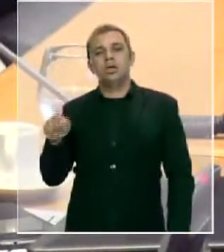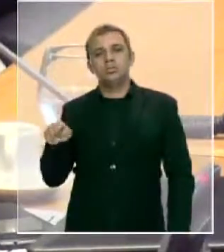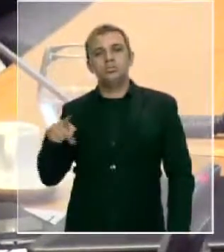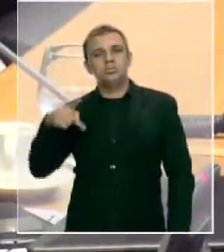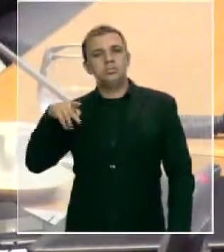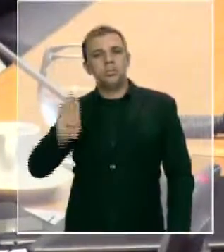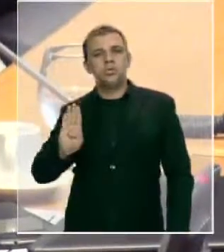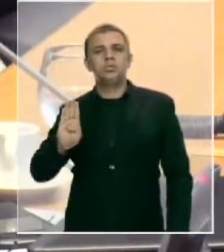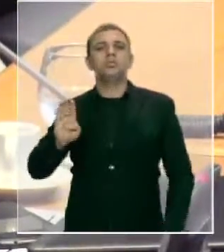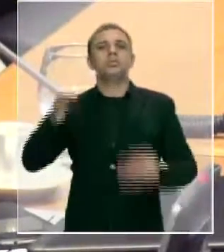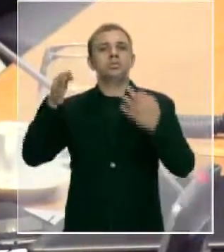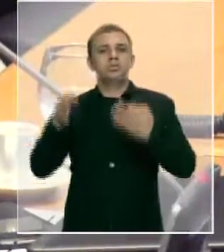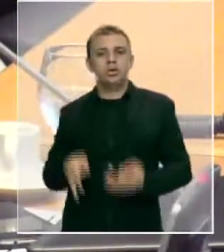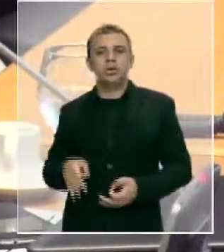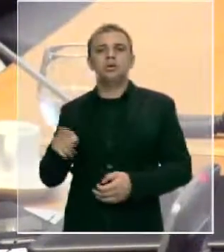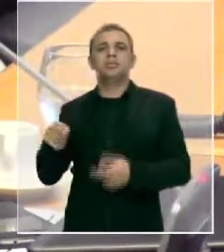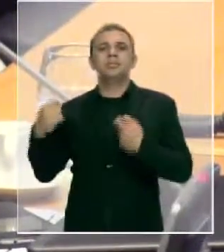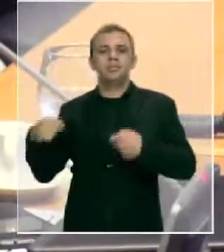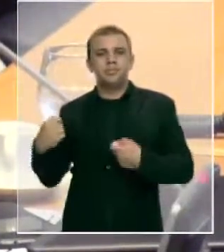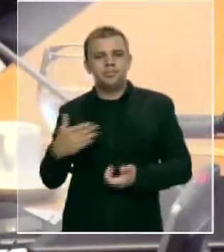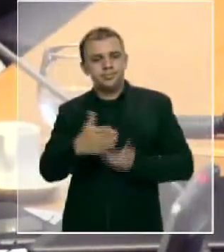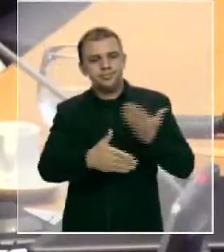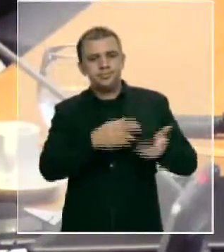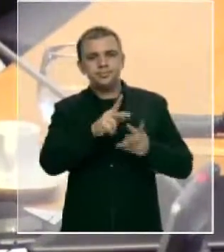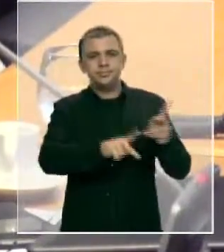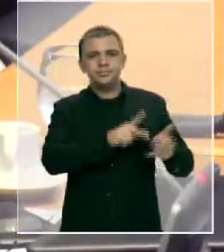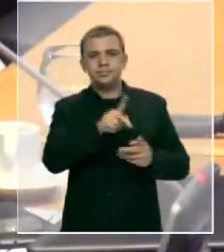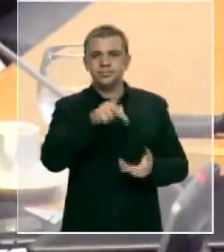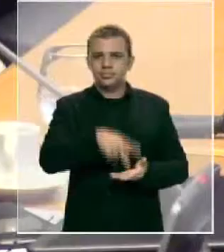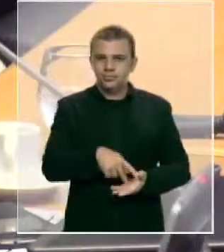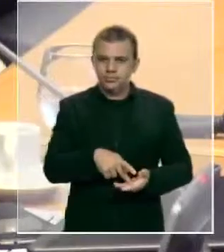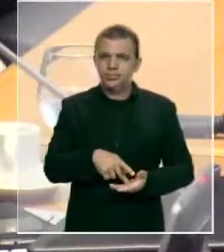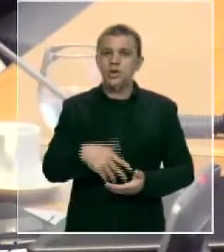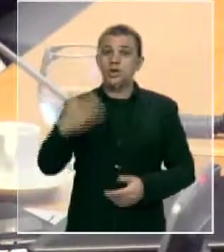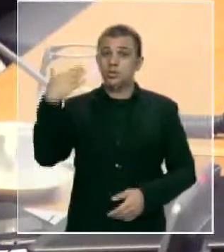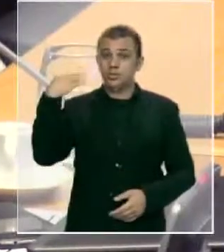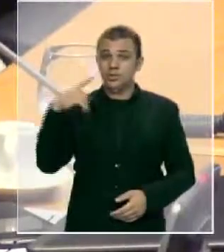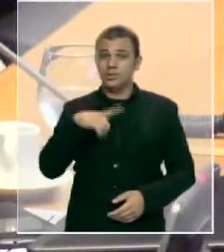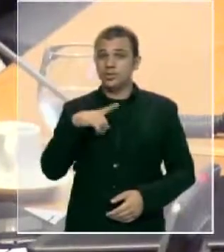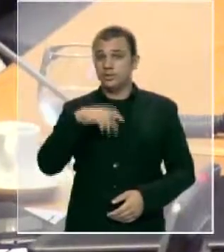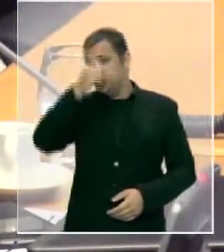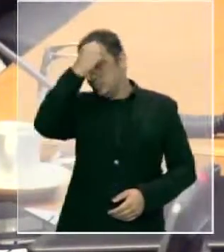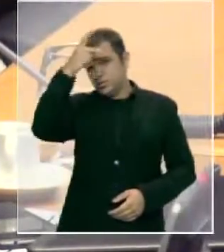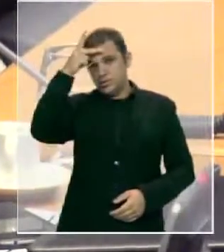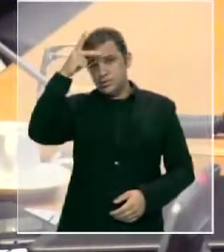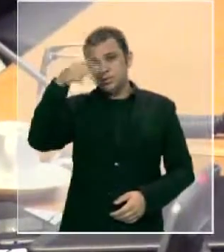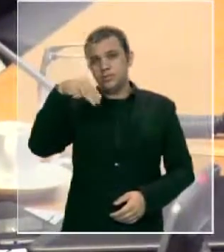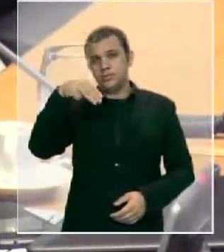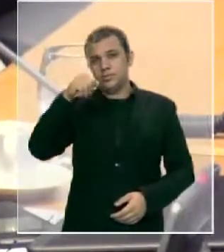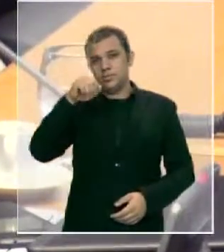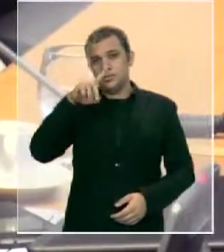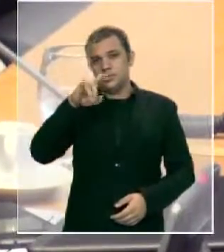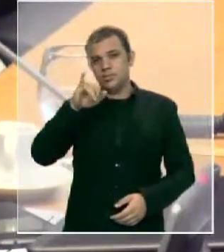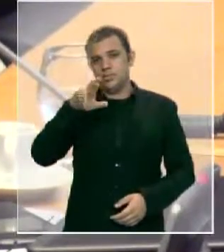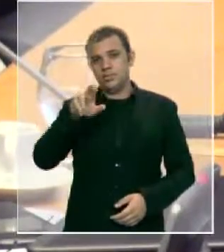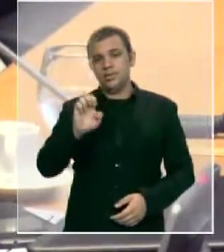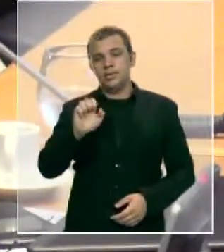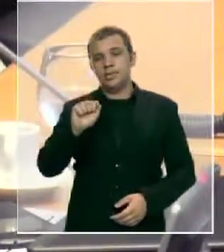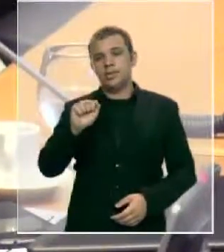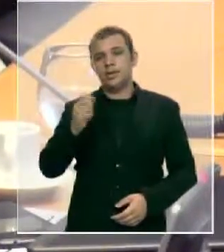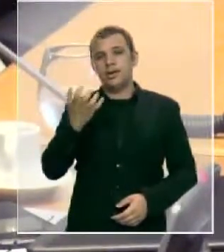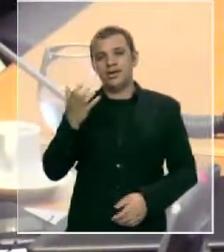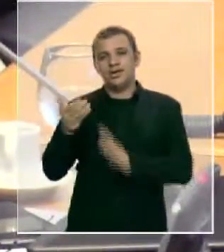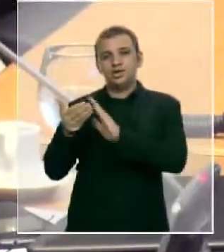realmente lá a população. Houve uma intenção do prefeito Madeira em tirar a CAEMA de lá, uma parte